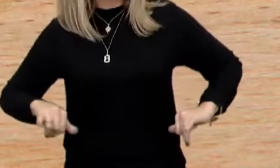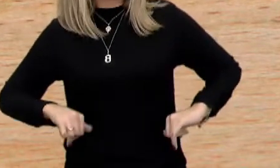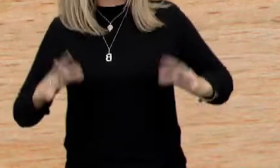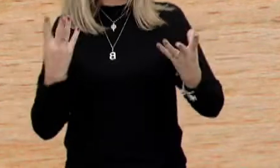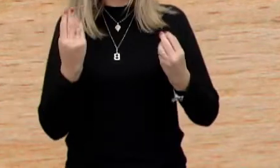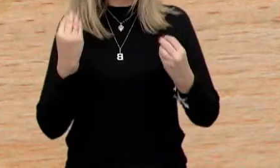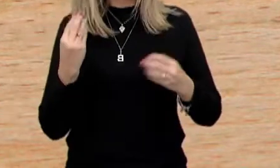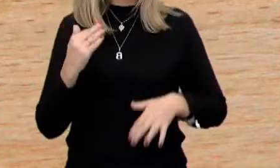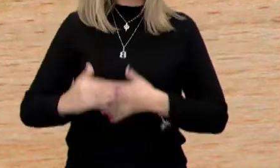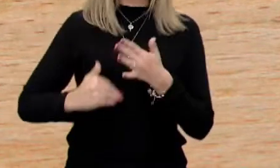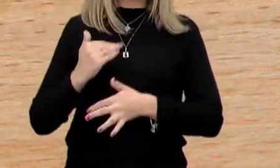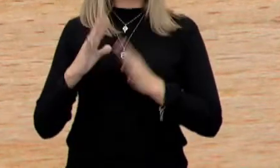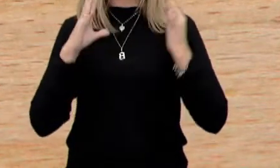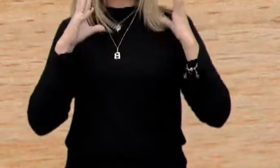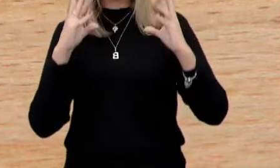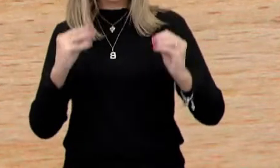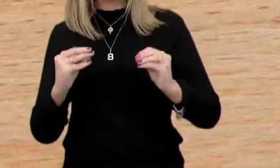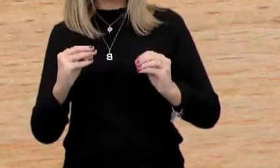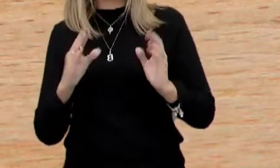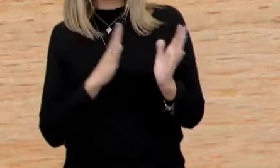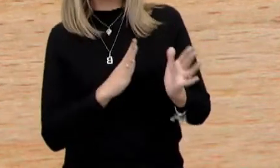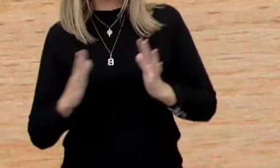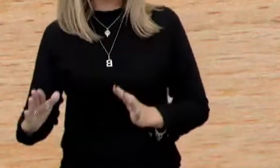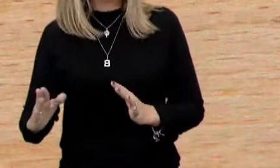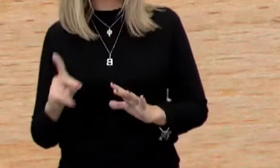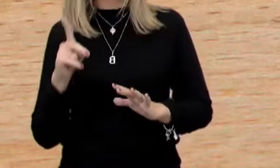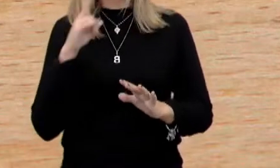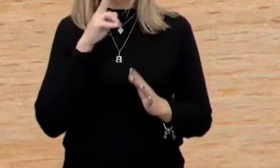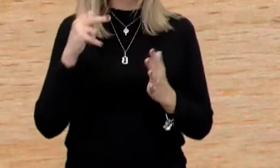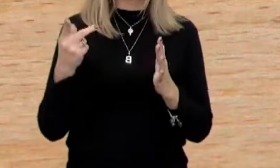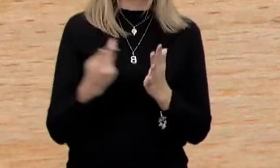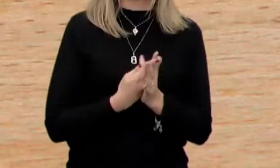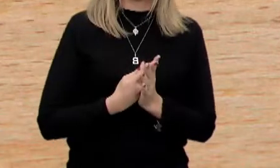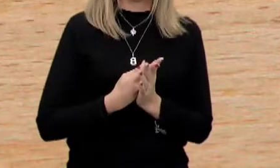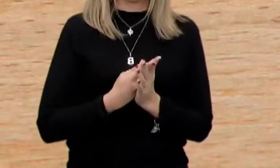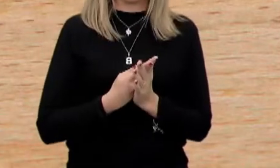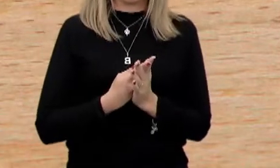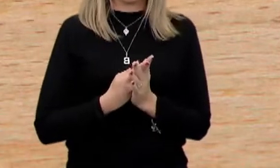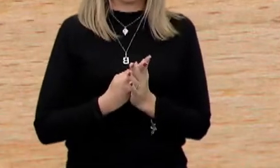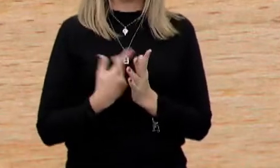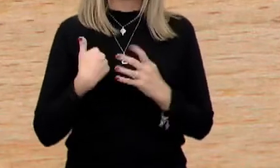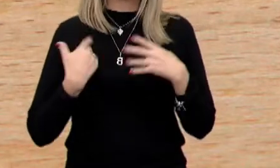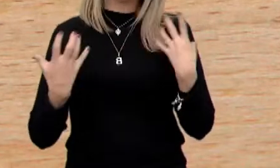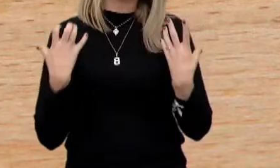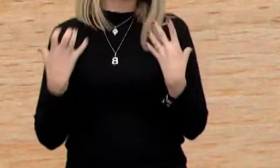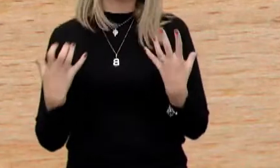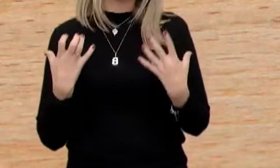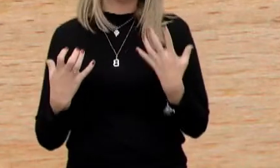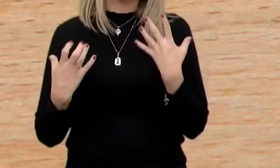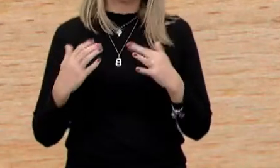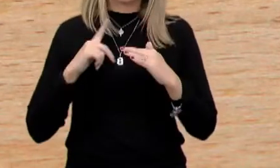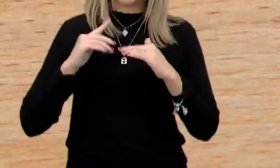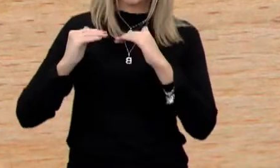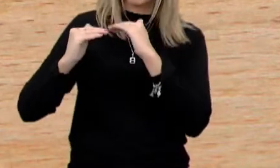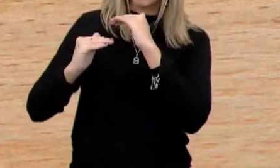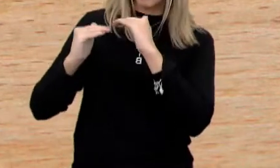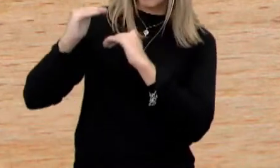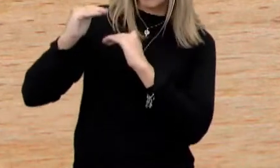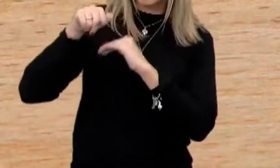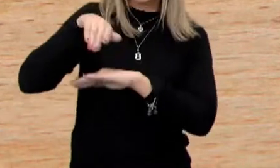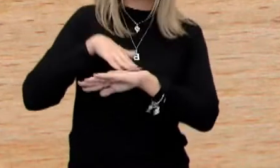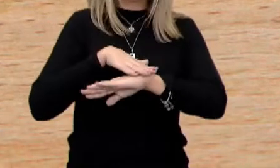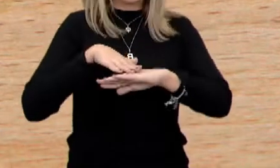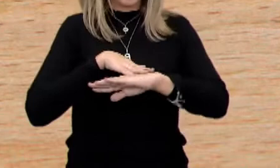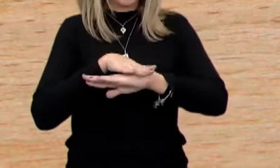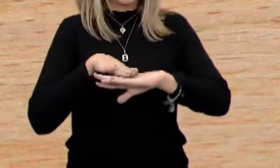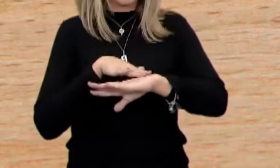muito sensacionalismo em torno do que dá errado com eles. E eu quis elevar essa